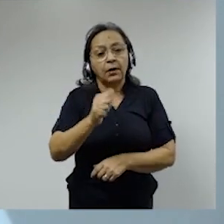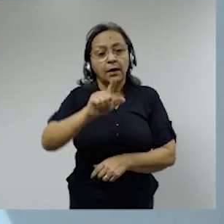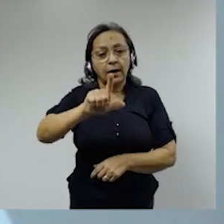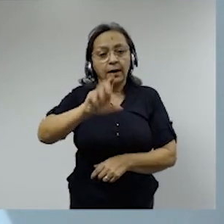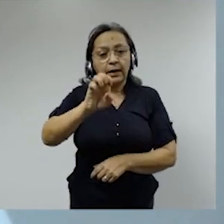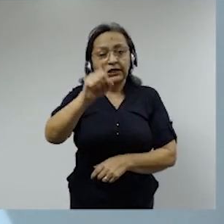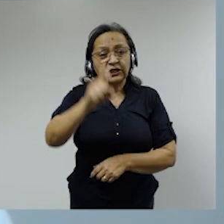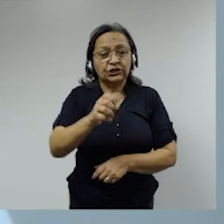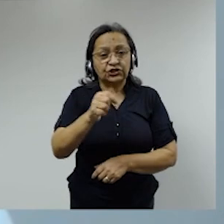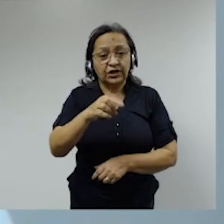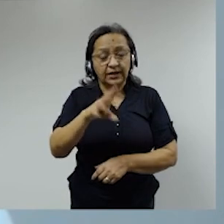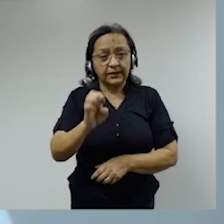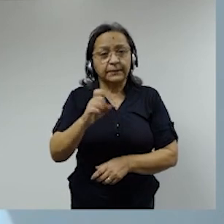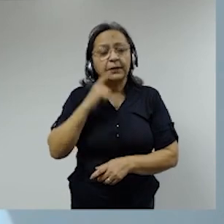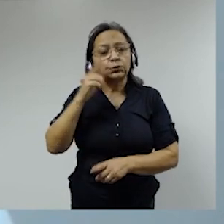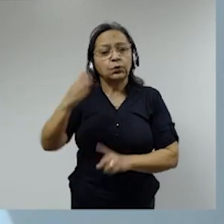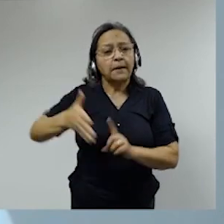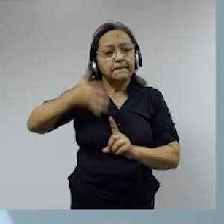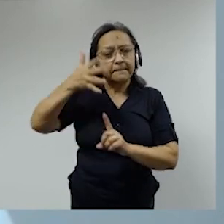reflexões.